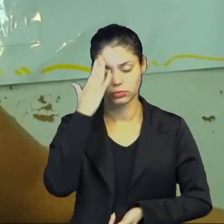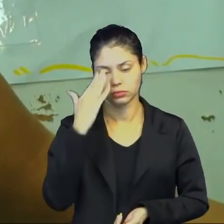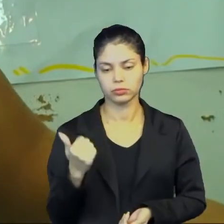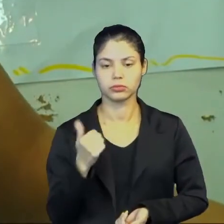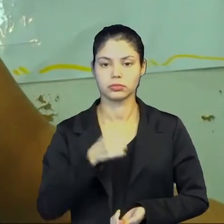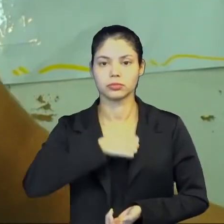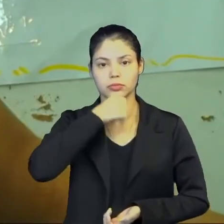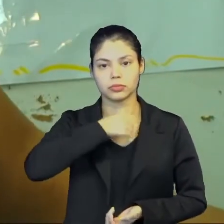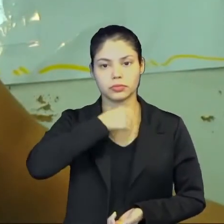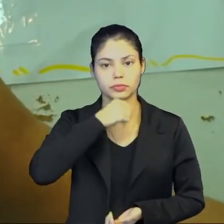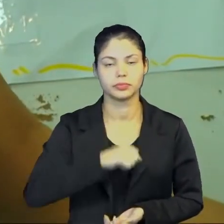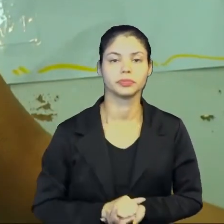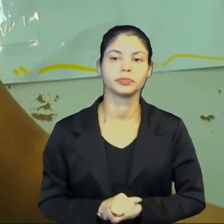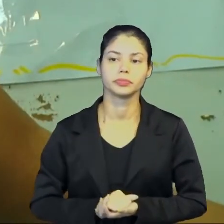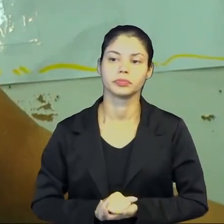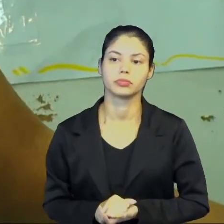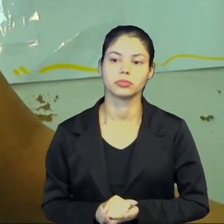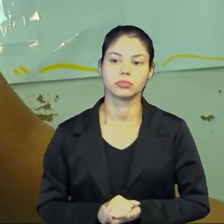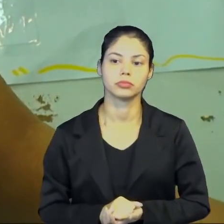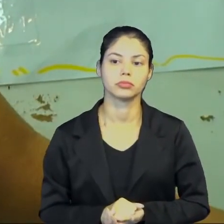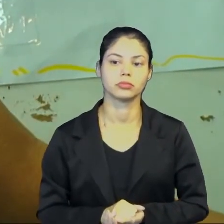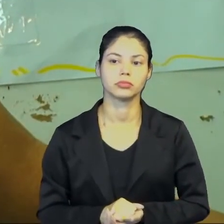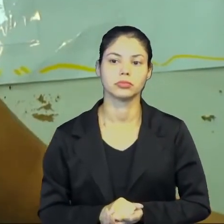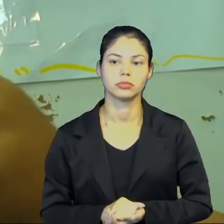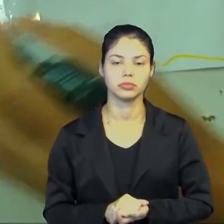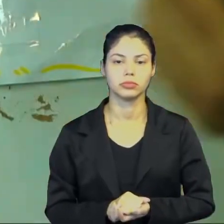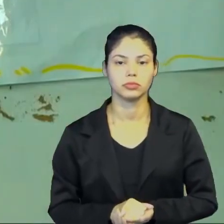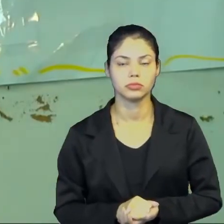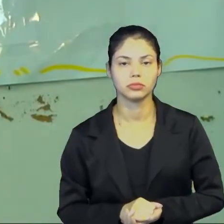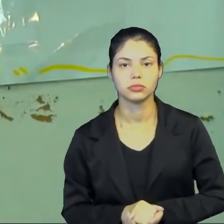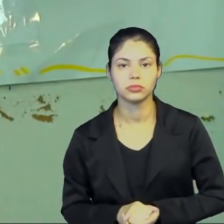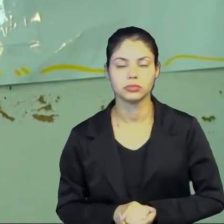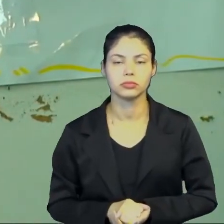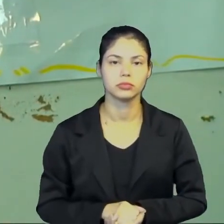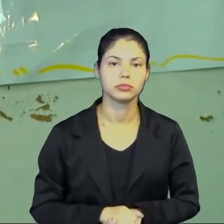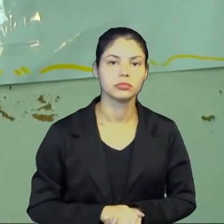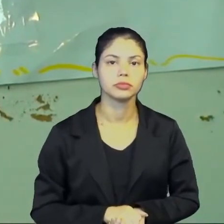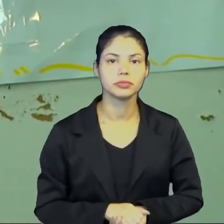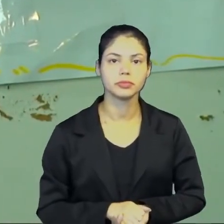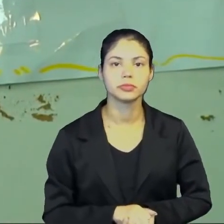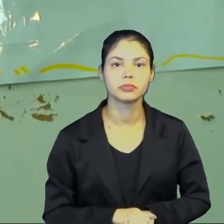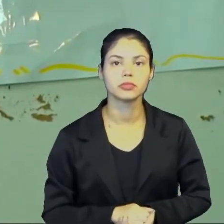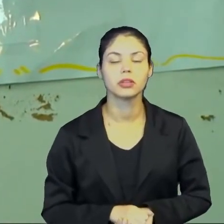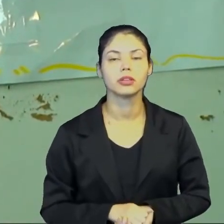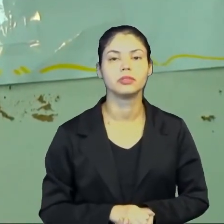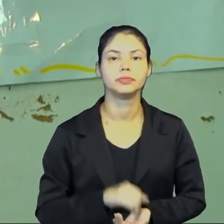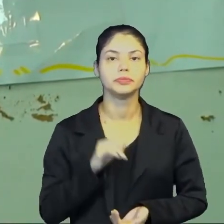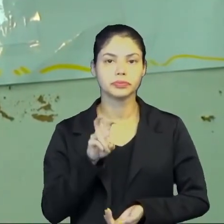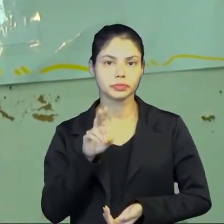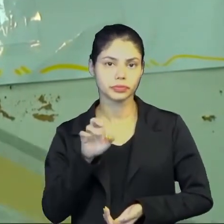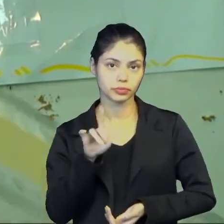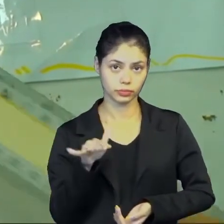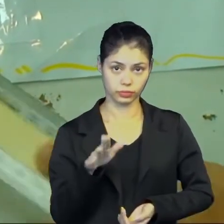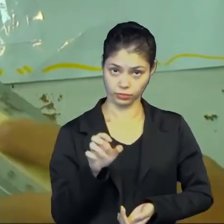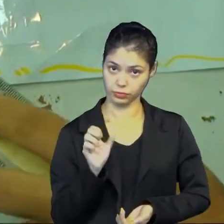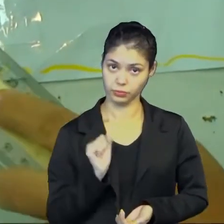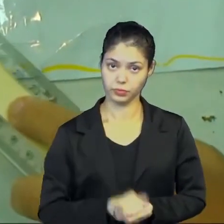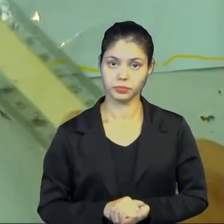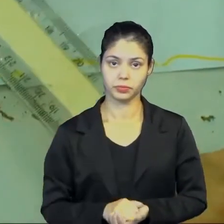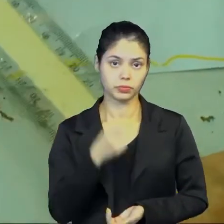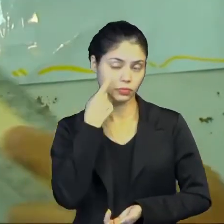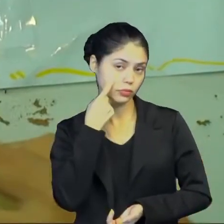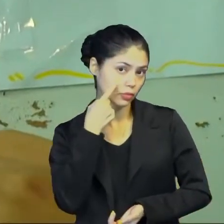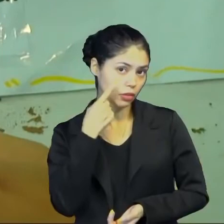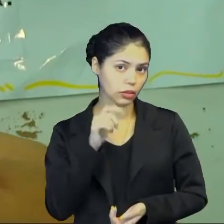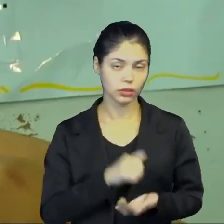e velhice, eu vou marcar qual? A velhice. Muitas vezes a questão vem assim, ó, se você não observar,